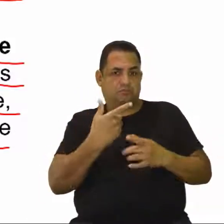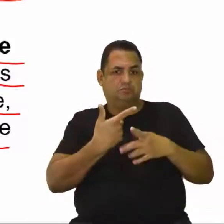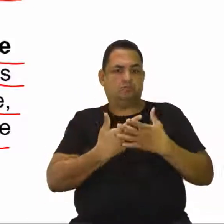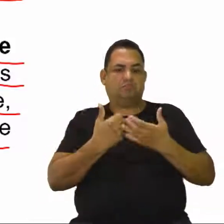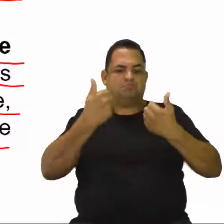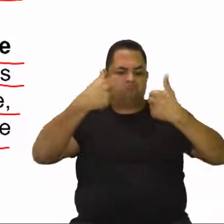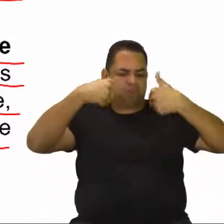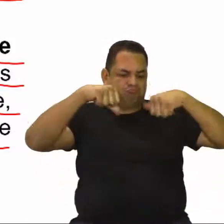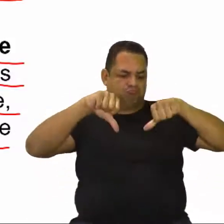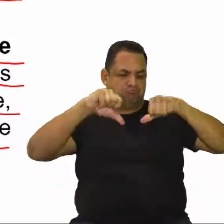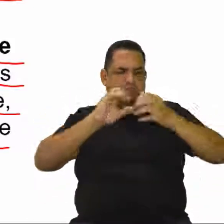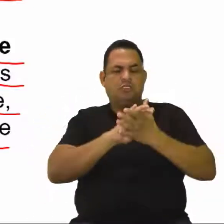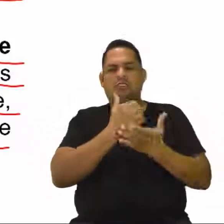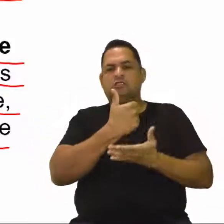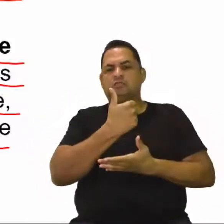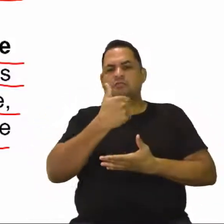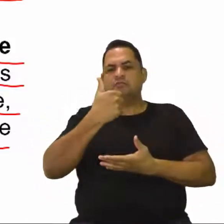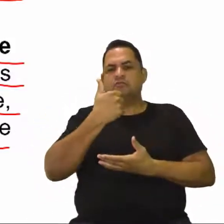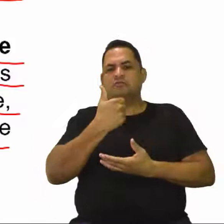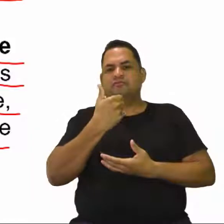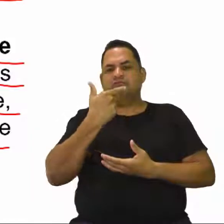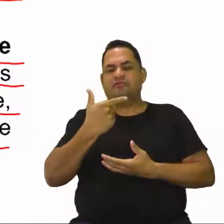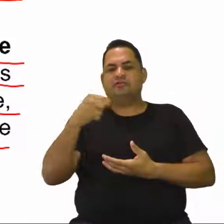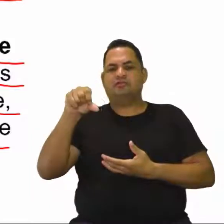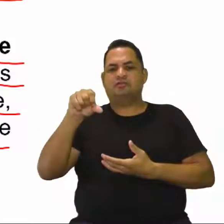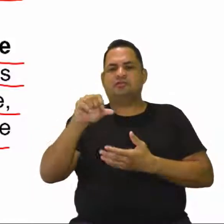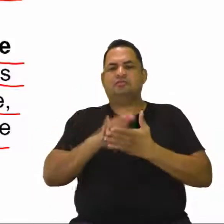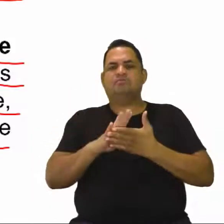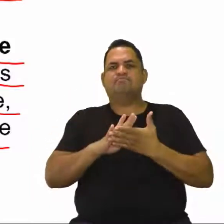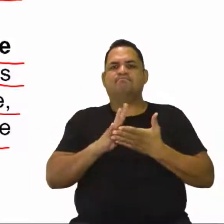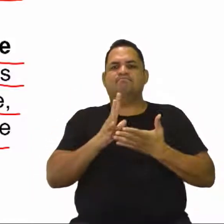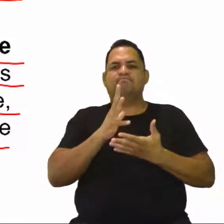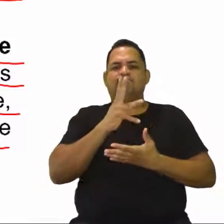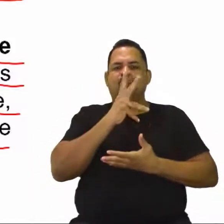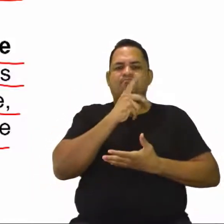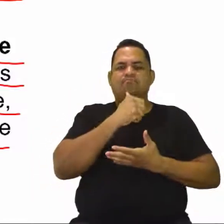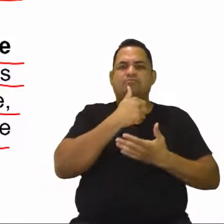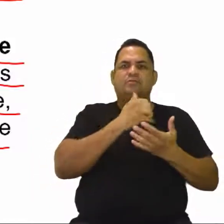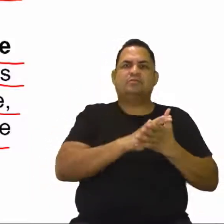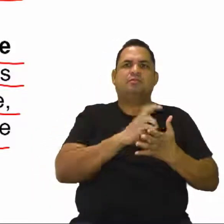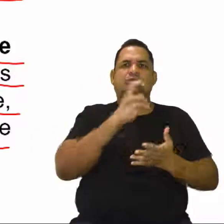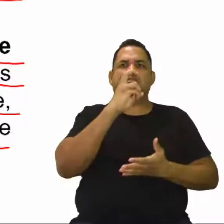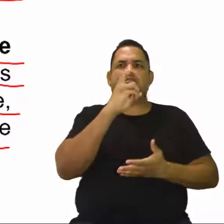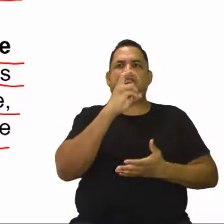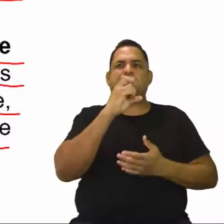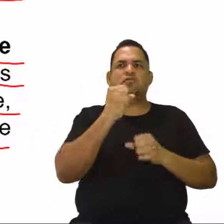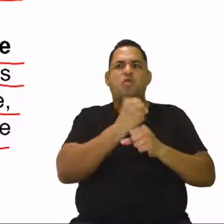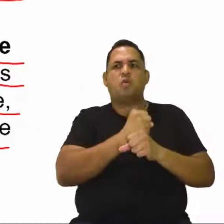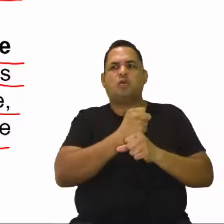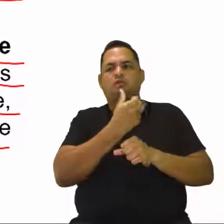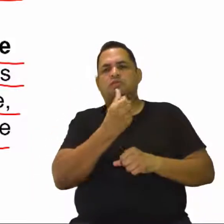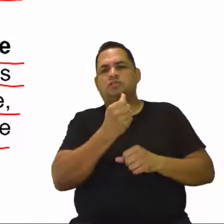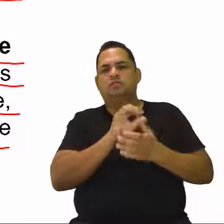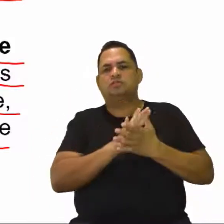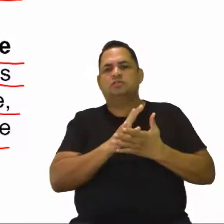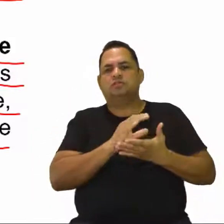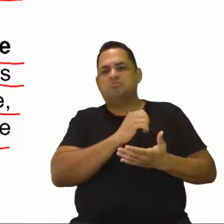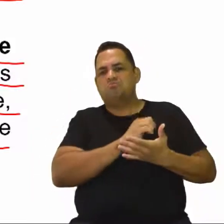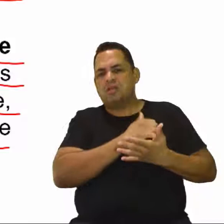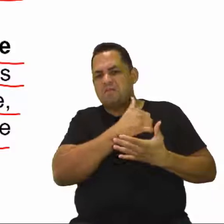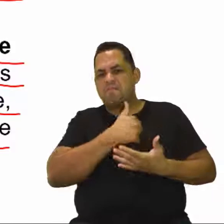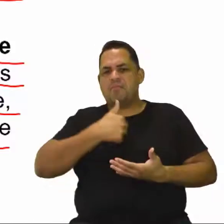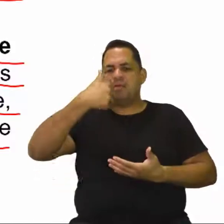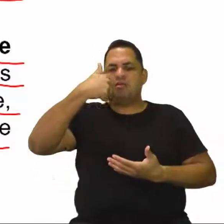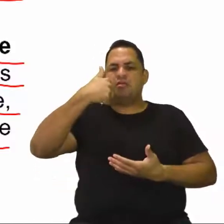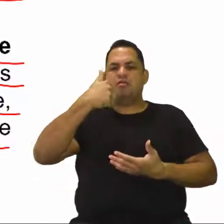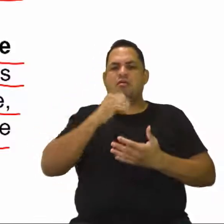que foi em 29, para poder corrigir, vai demorar basicamente 5 anos, 6 anos, quando é criado o New